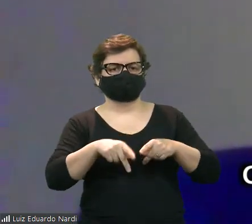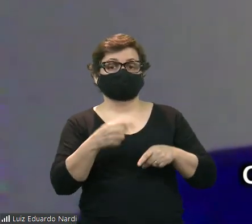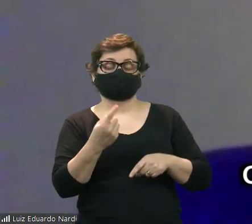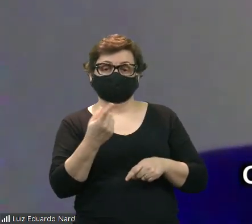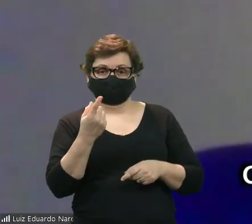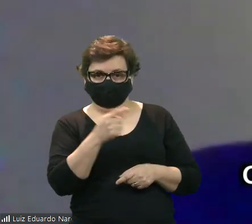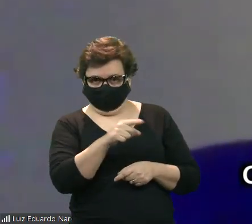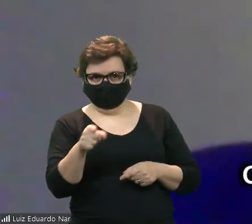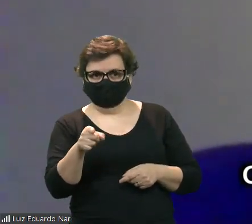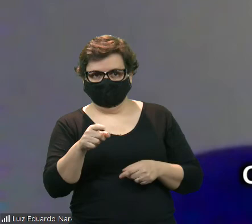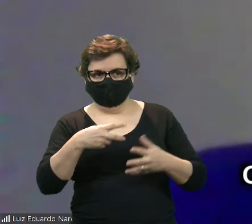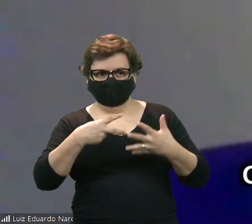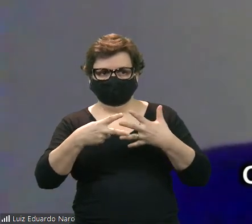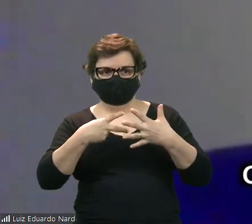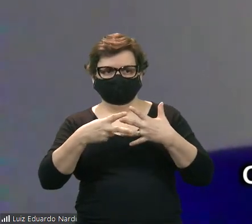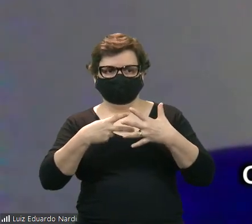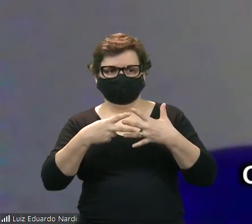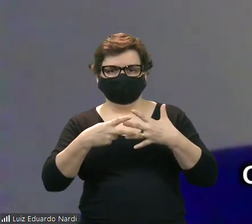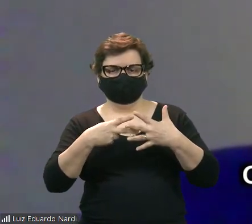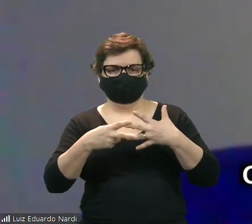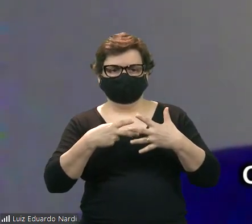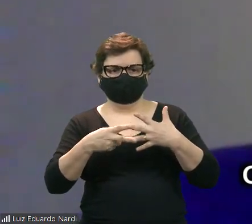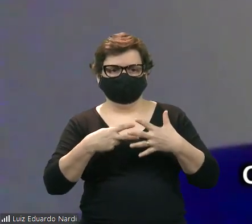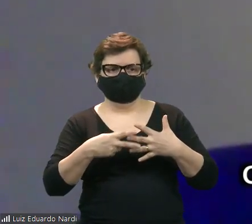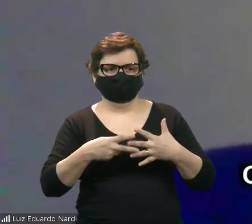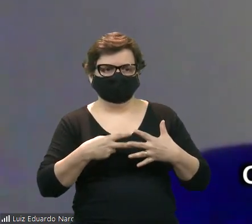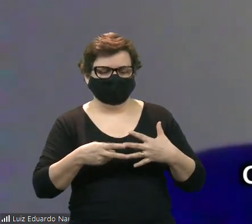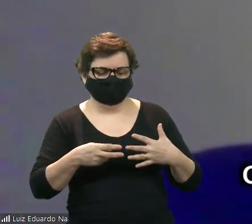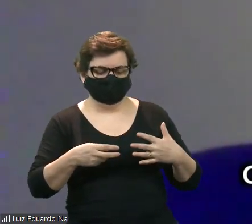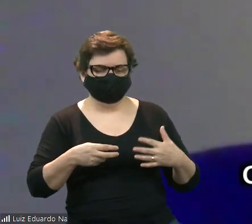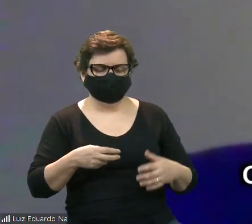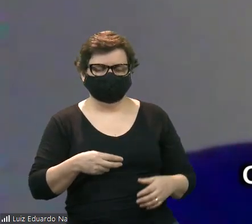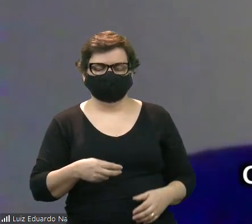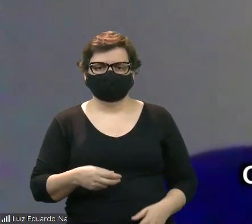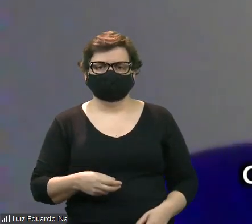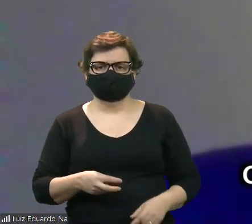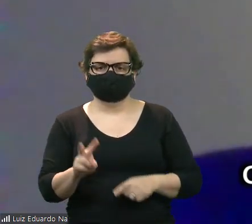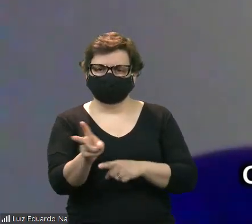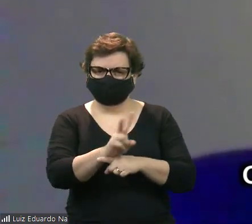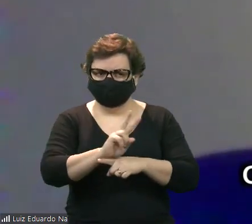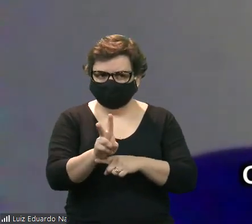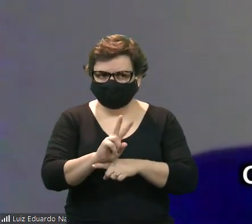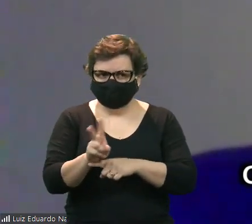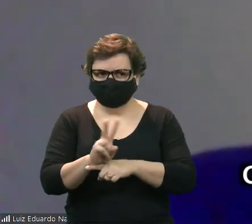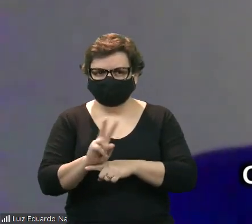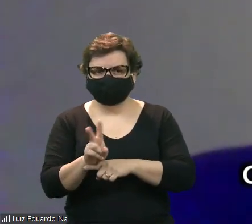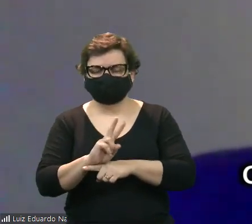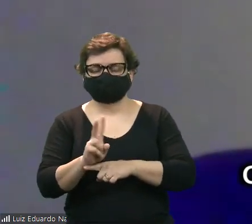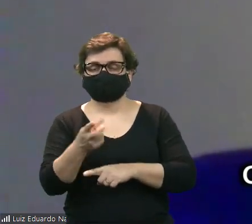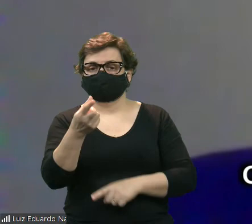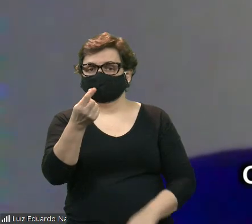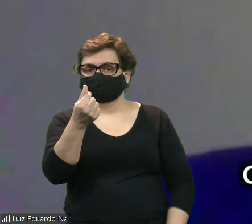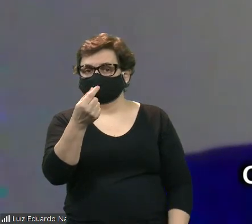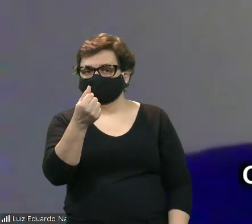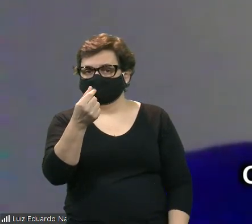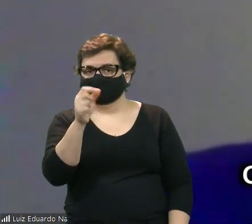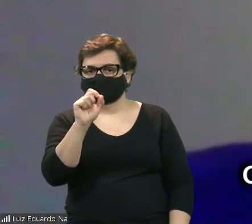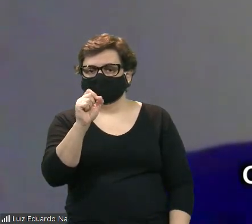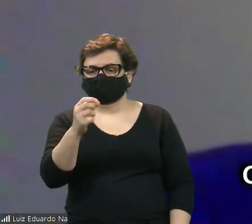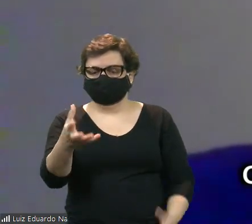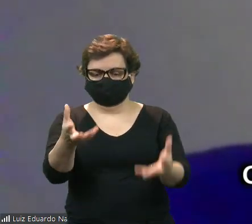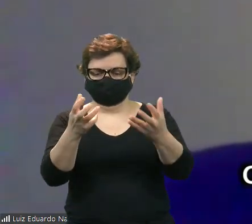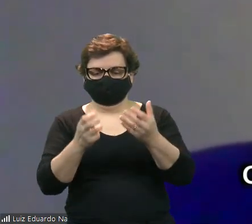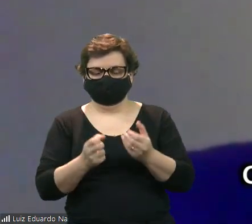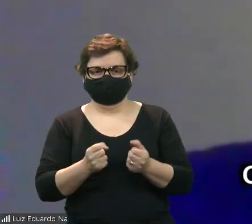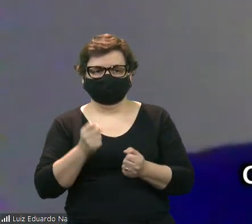é a transparência, a fiscalização de recursos que